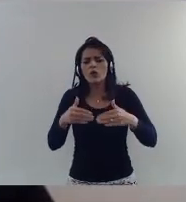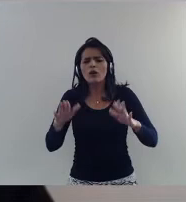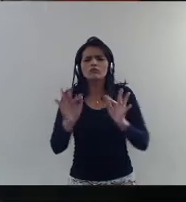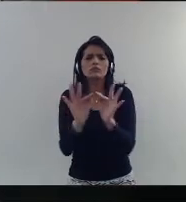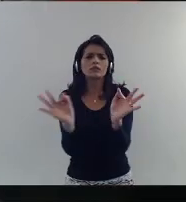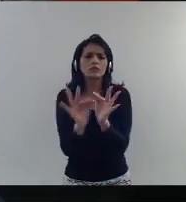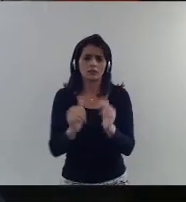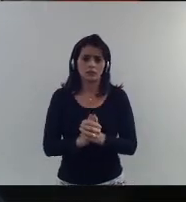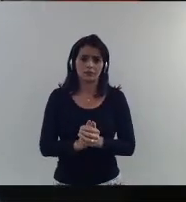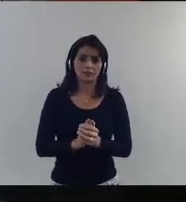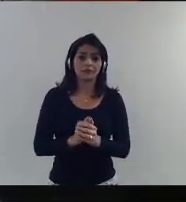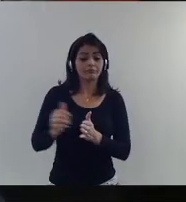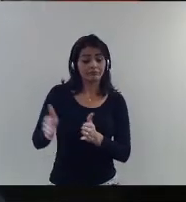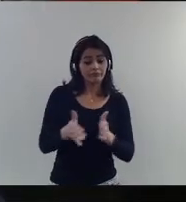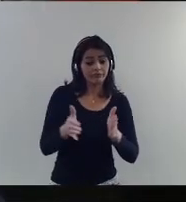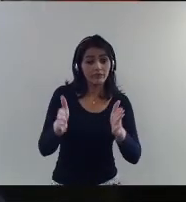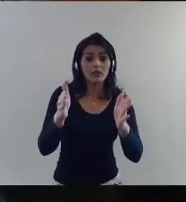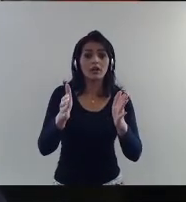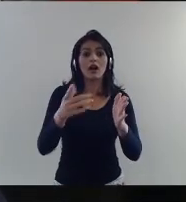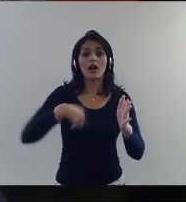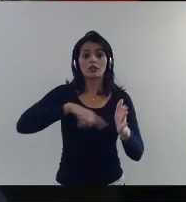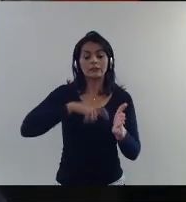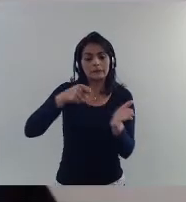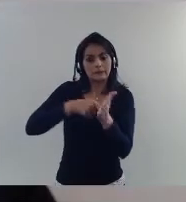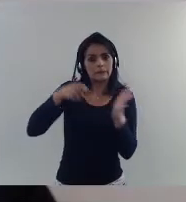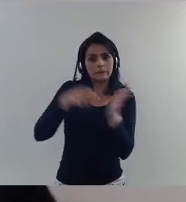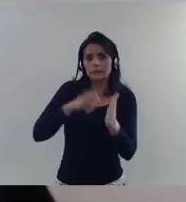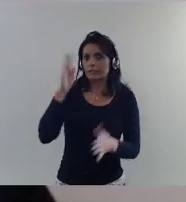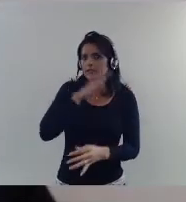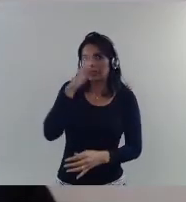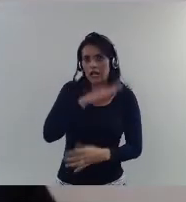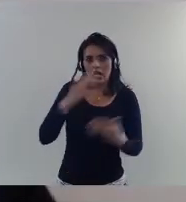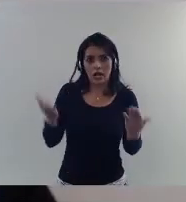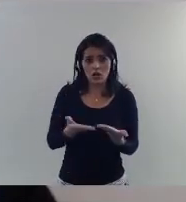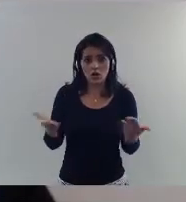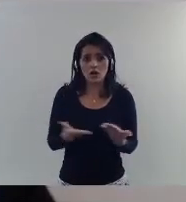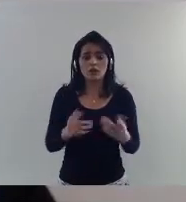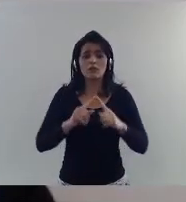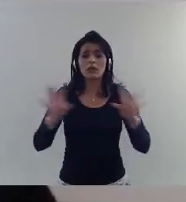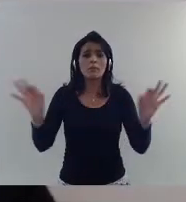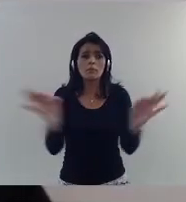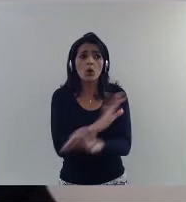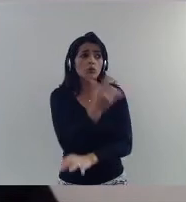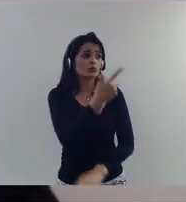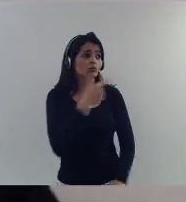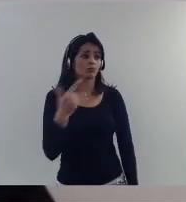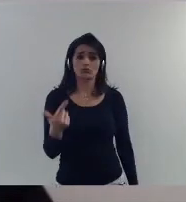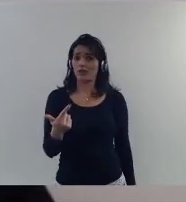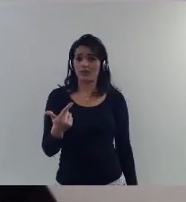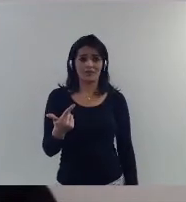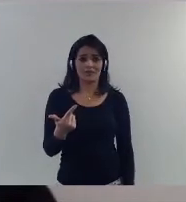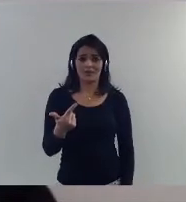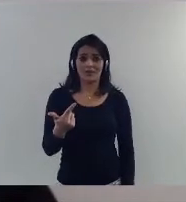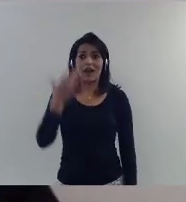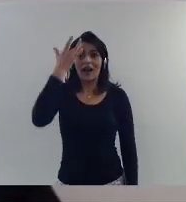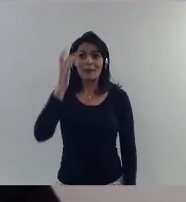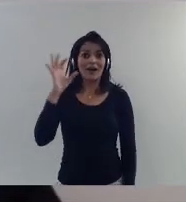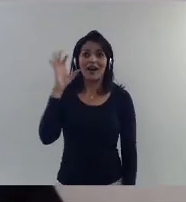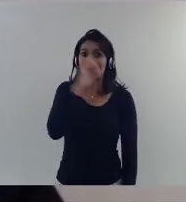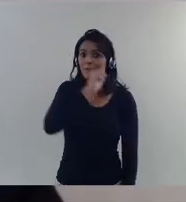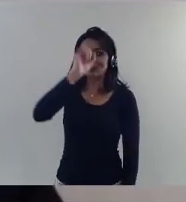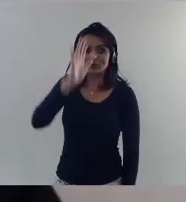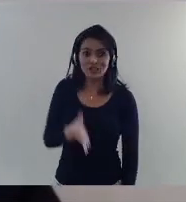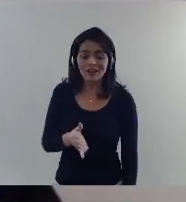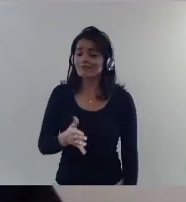acontecer. Por mais que a gente está sendo demandado a acelerar agora, nada disso está pronto e nem vai acontecer tudo isso amanhã, né?